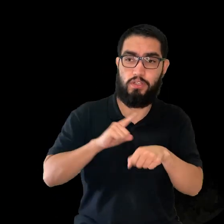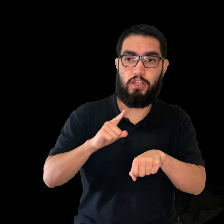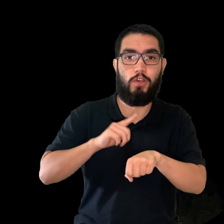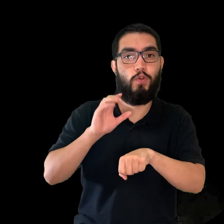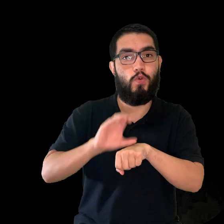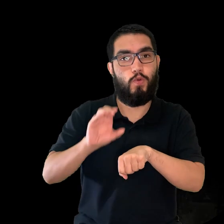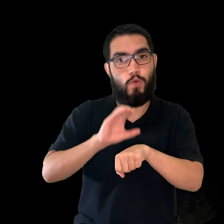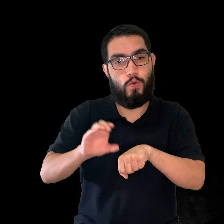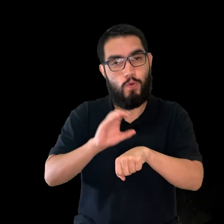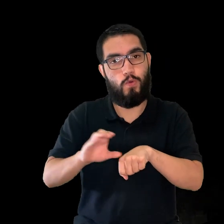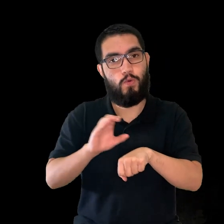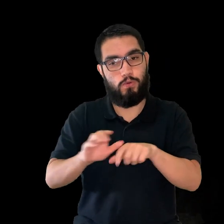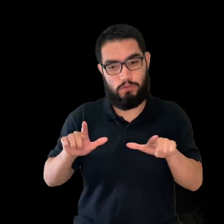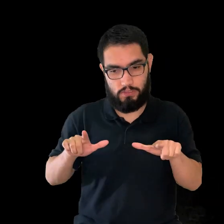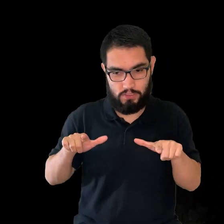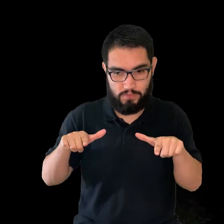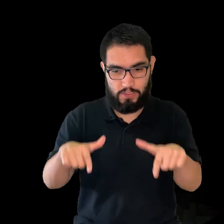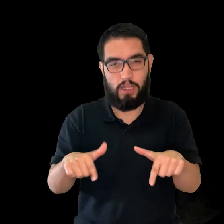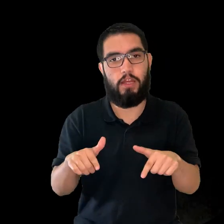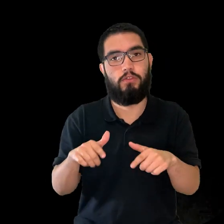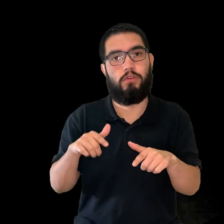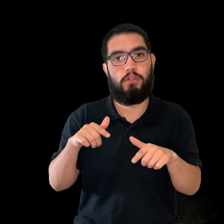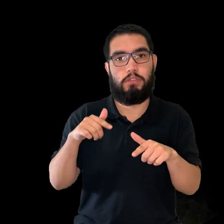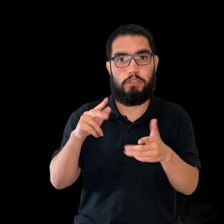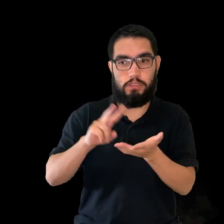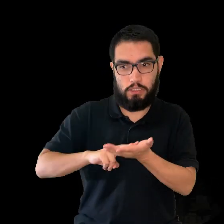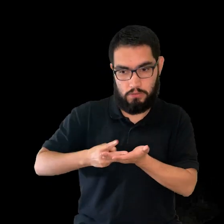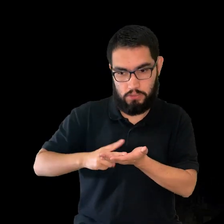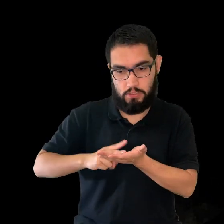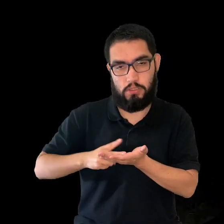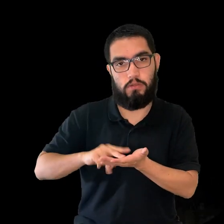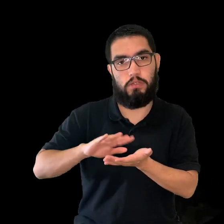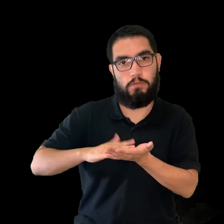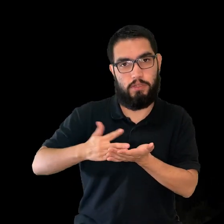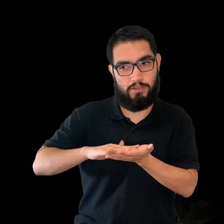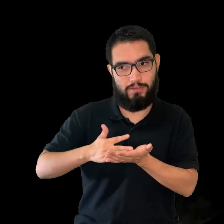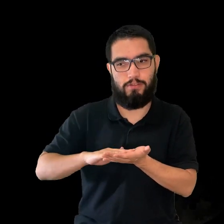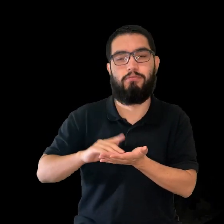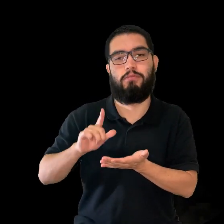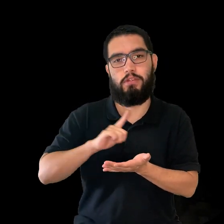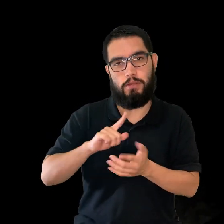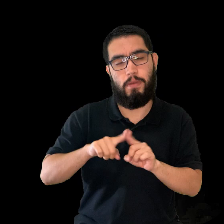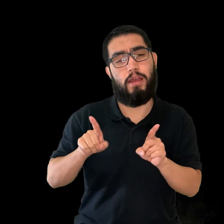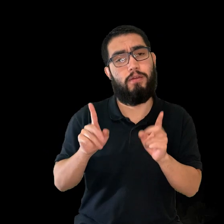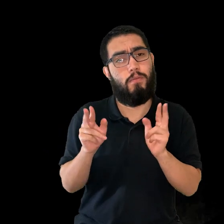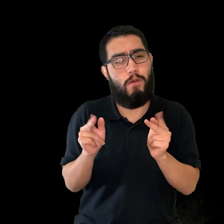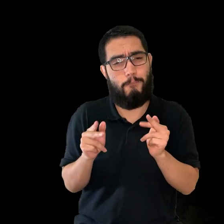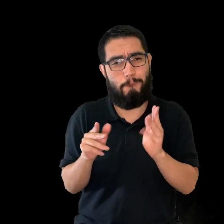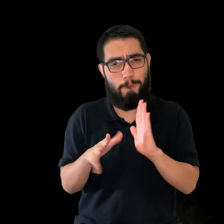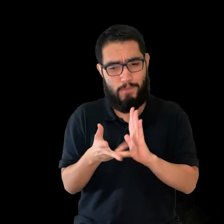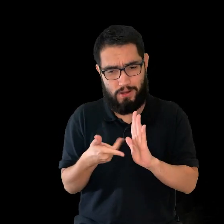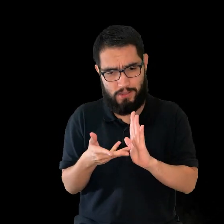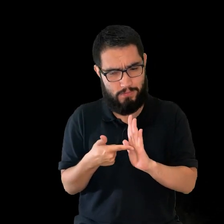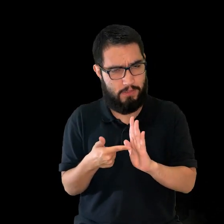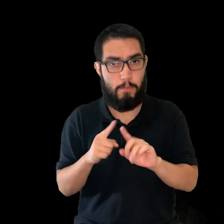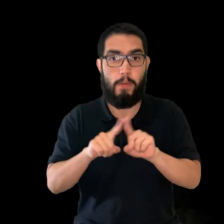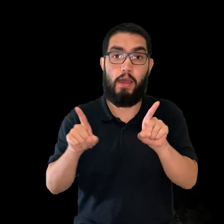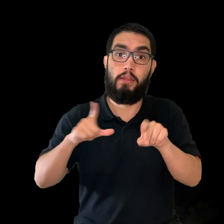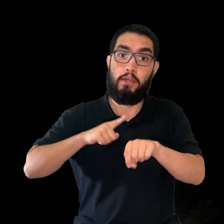de certificado em tradução e interpretação de Libras, sim, como não existe mais o ProLibras. Mas existem